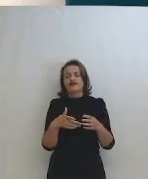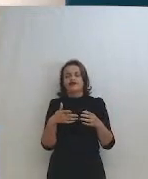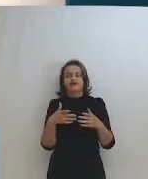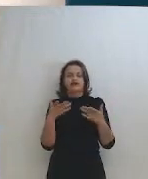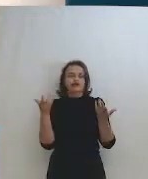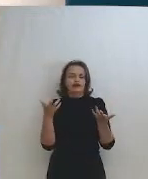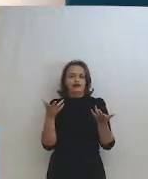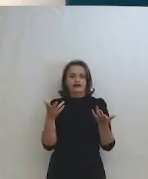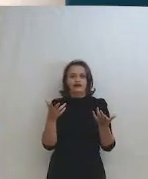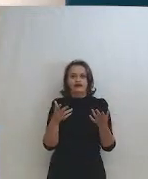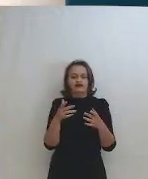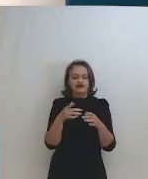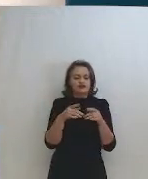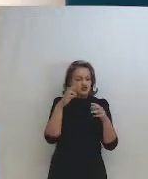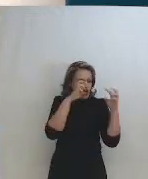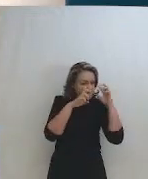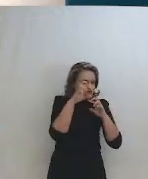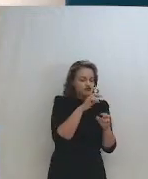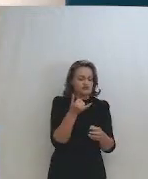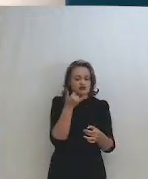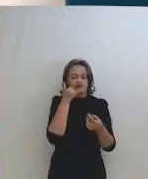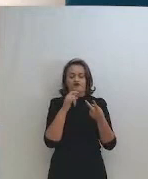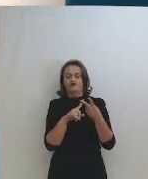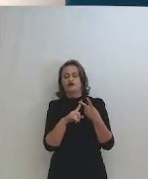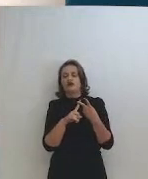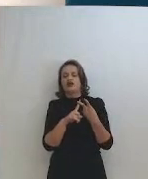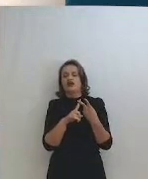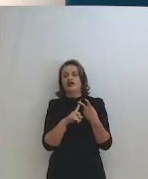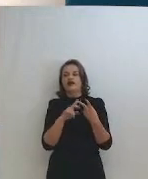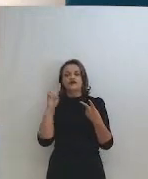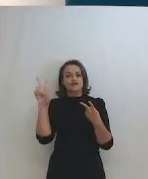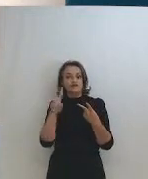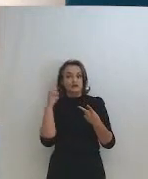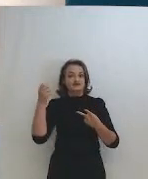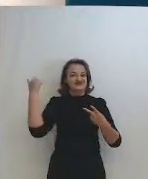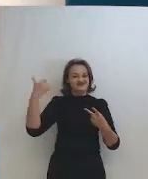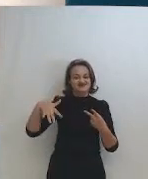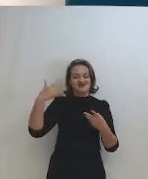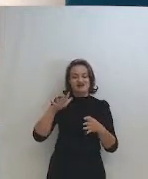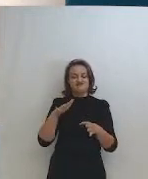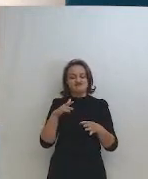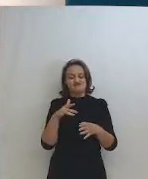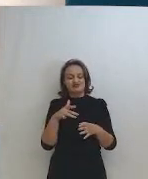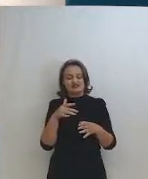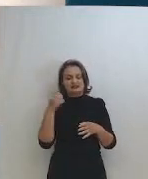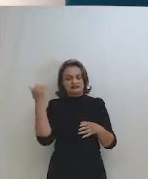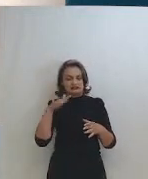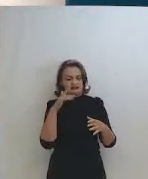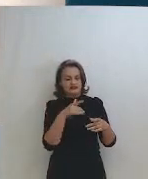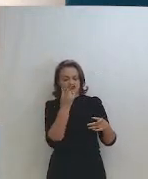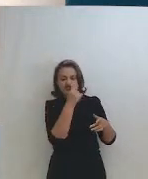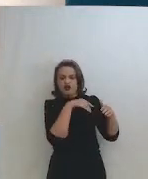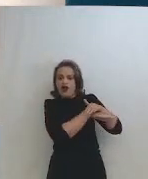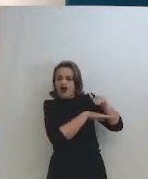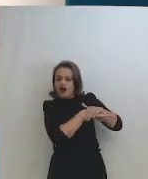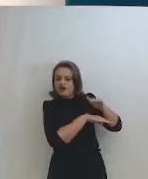telefônica, refere valores expressivos escondidos no quintal da mãe de um dos